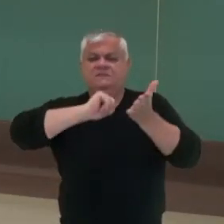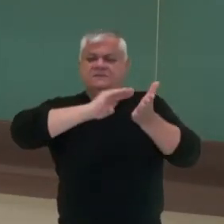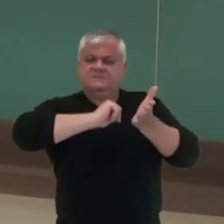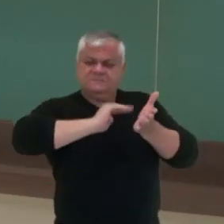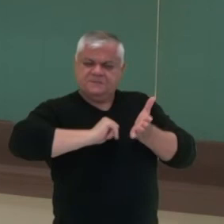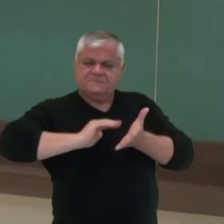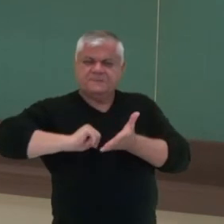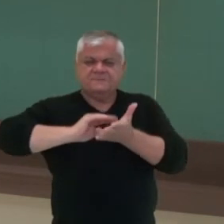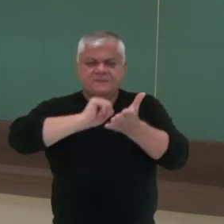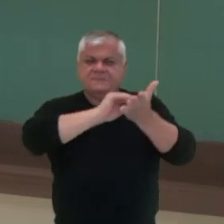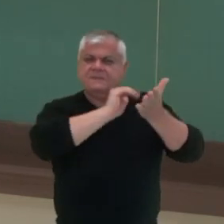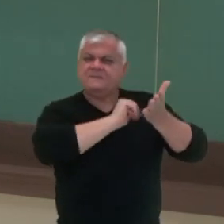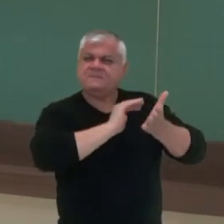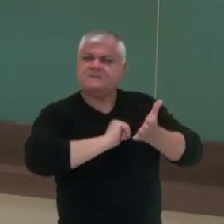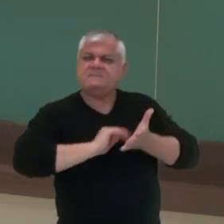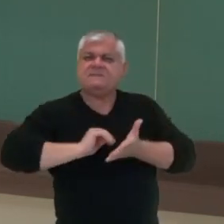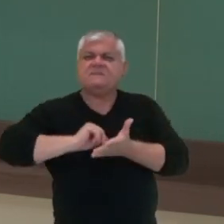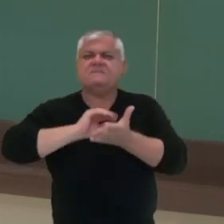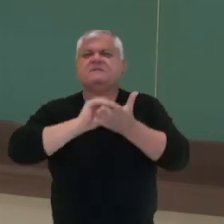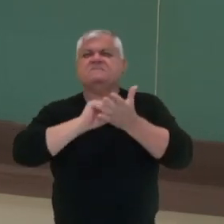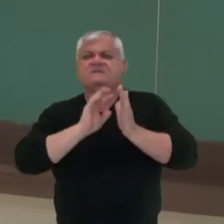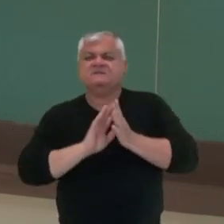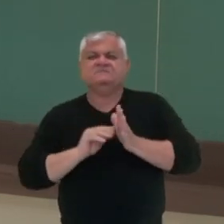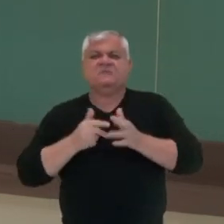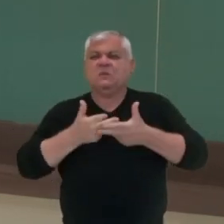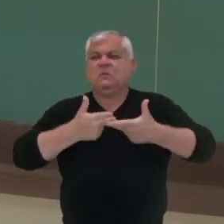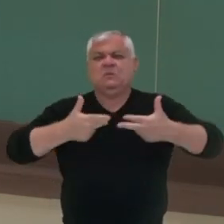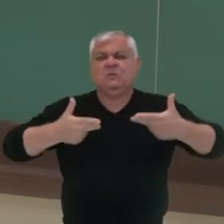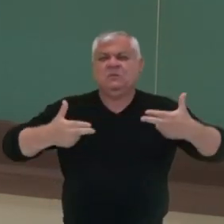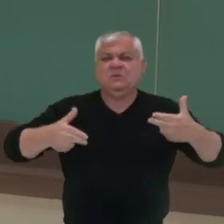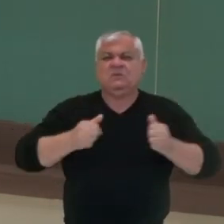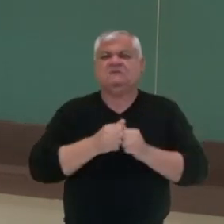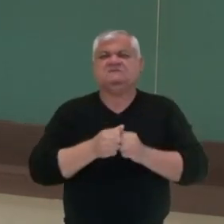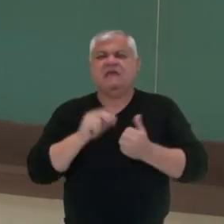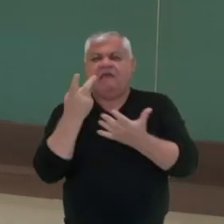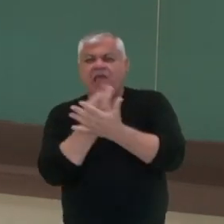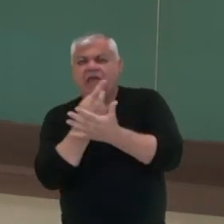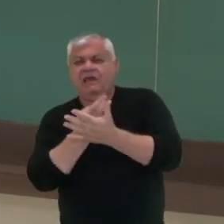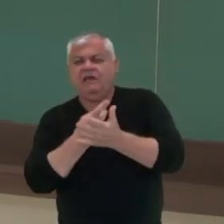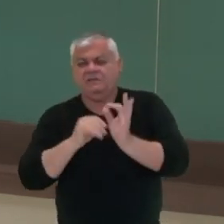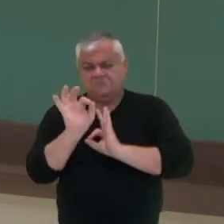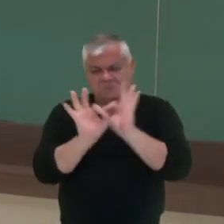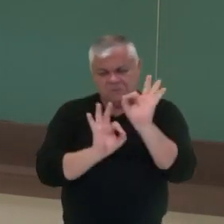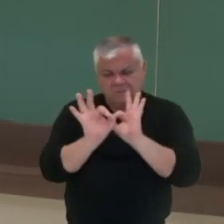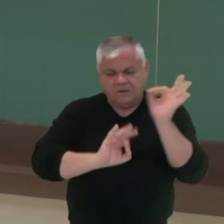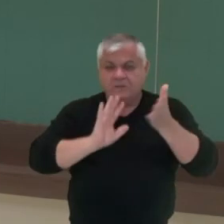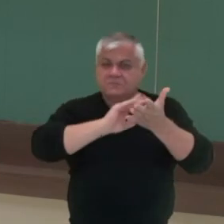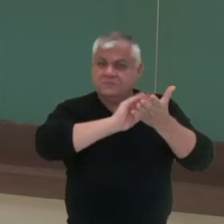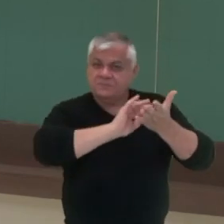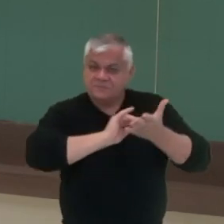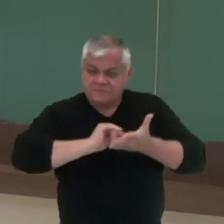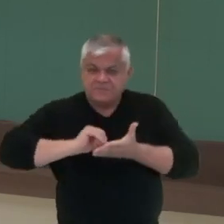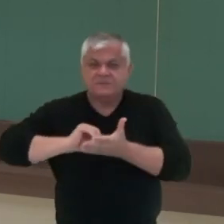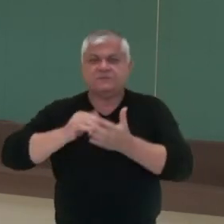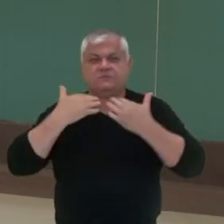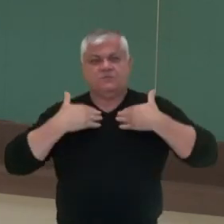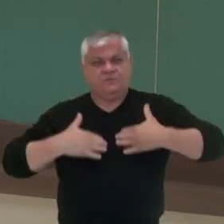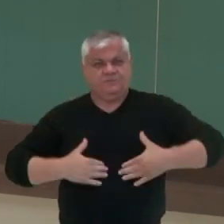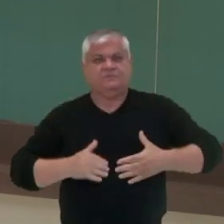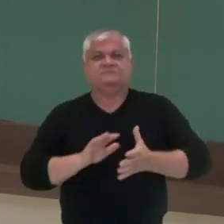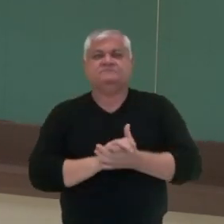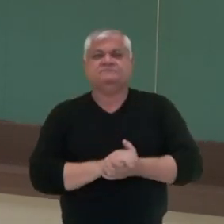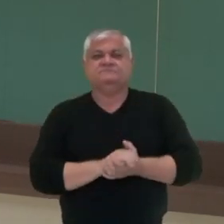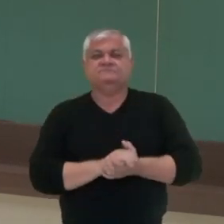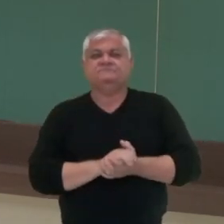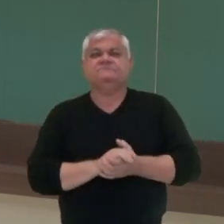aquilo que está, as substâncias que estão fora do lugar. Então, ele retira as substâncias das partes do corpo. E os